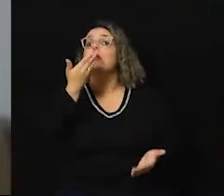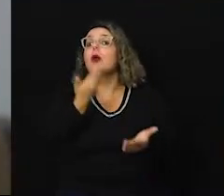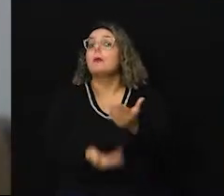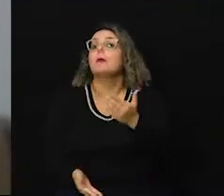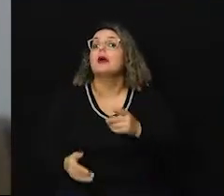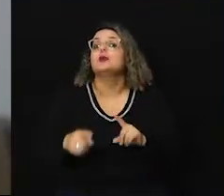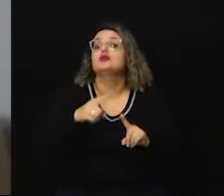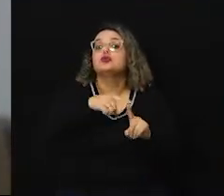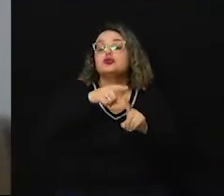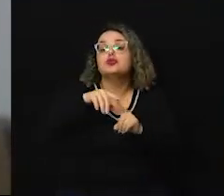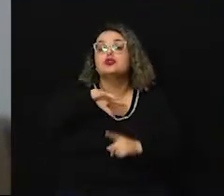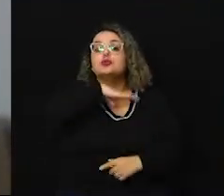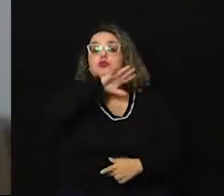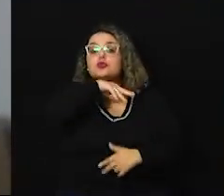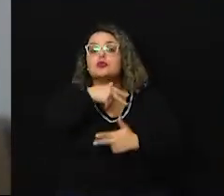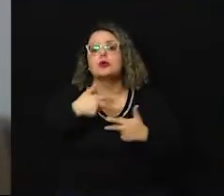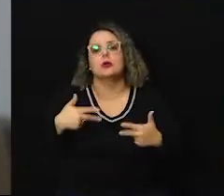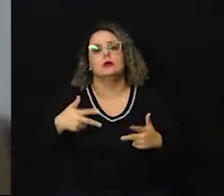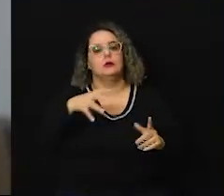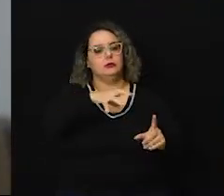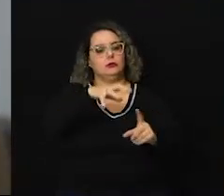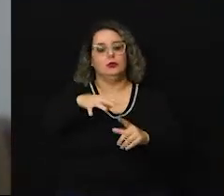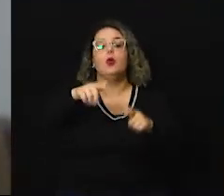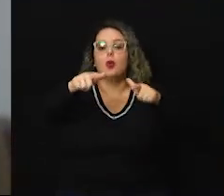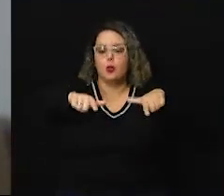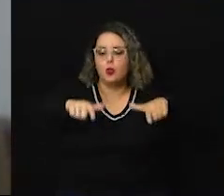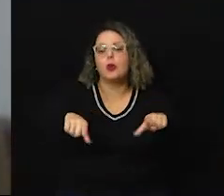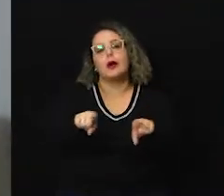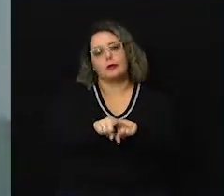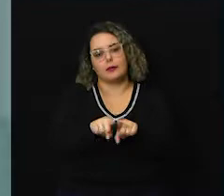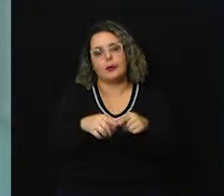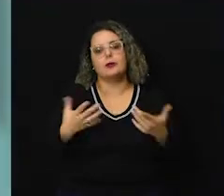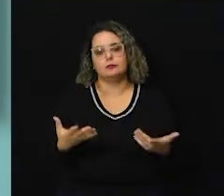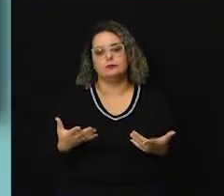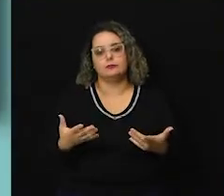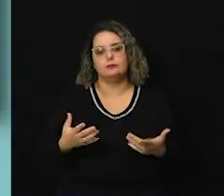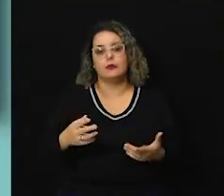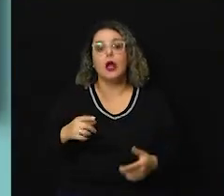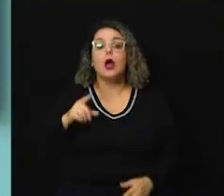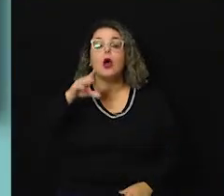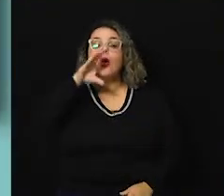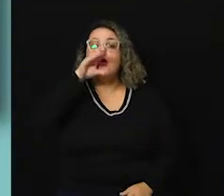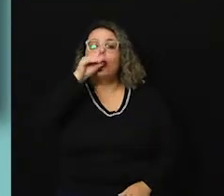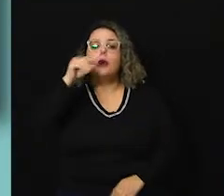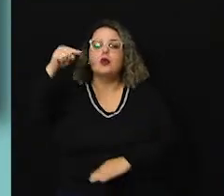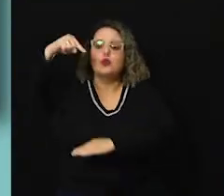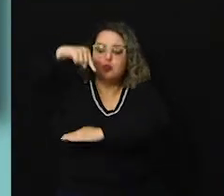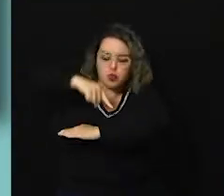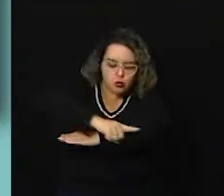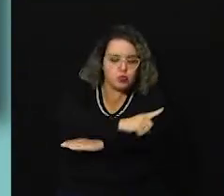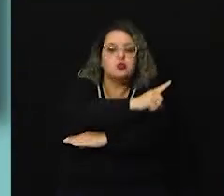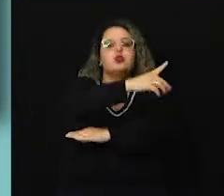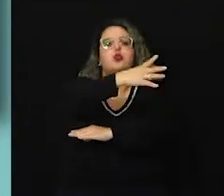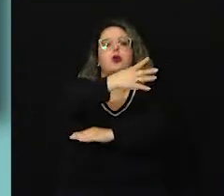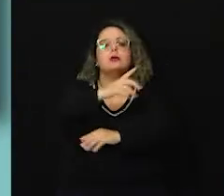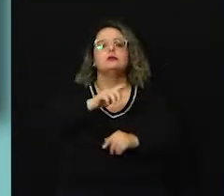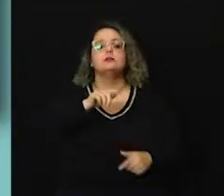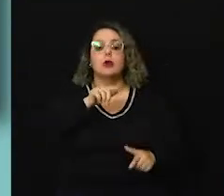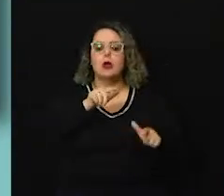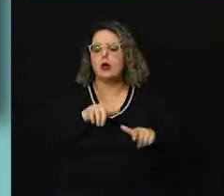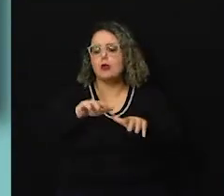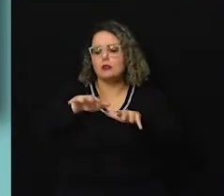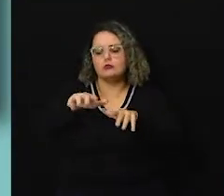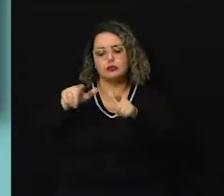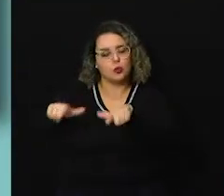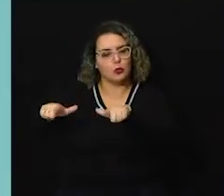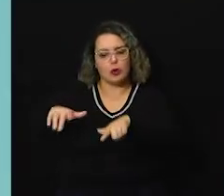das espécies Esse grupo é um grupo muito impactado outra espécie por exemplo é o quatro Mergulhão né que é um animal que ocorre em algumas sejam